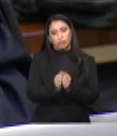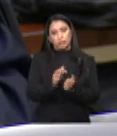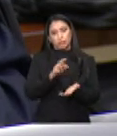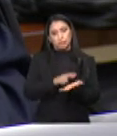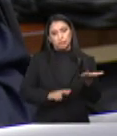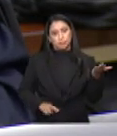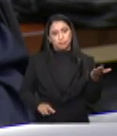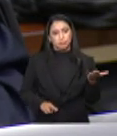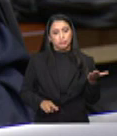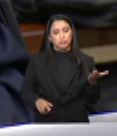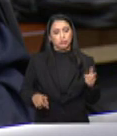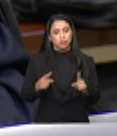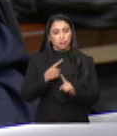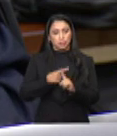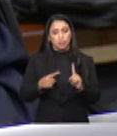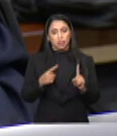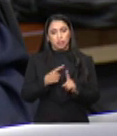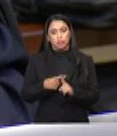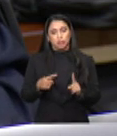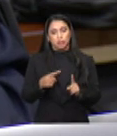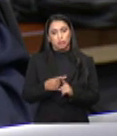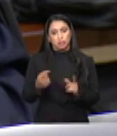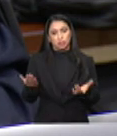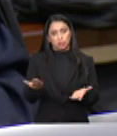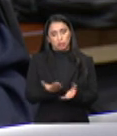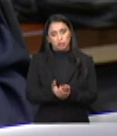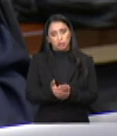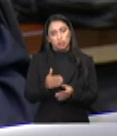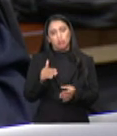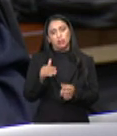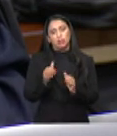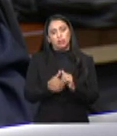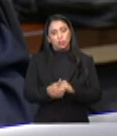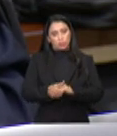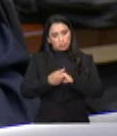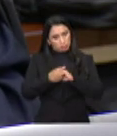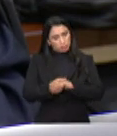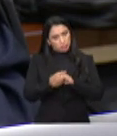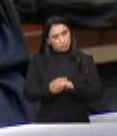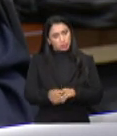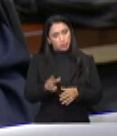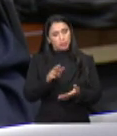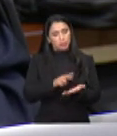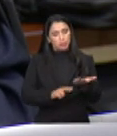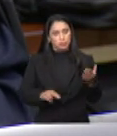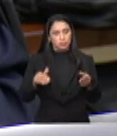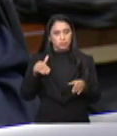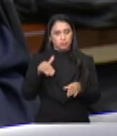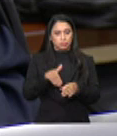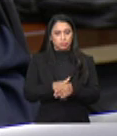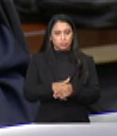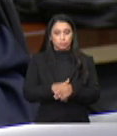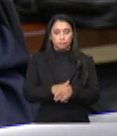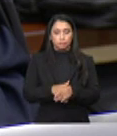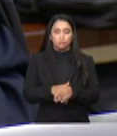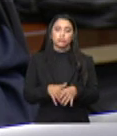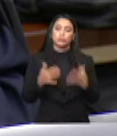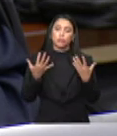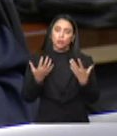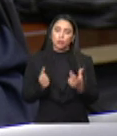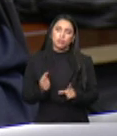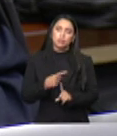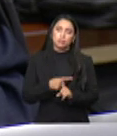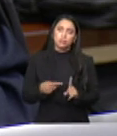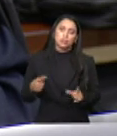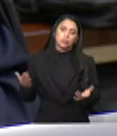conhecer parcialmente da ação, acompanhar e cumprimentar a relatora pelo voto. Eu conheço parcialmente